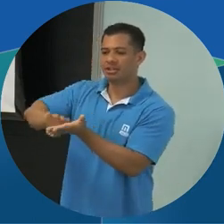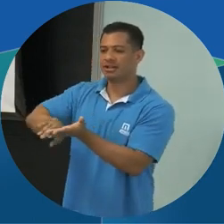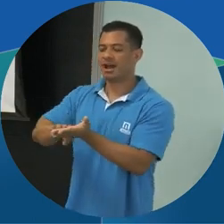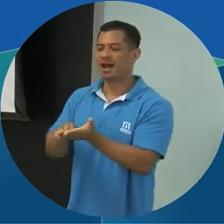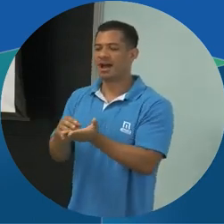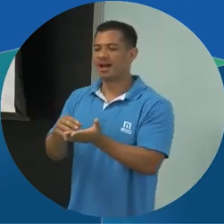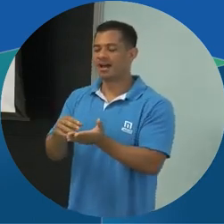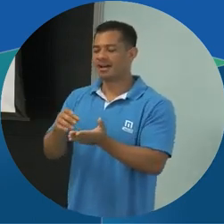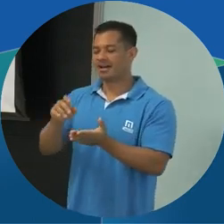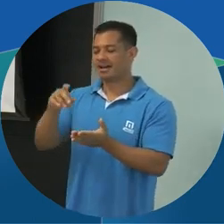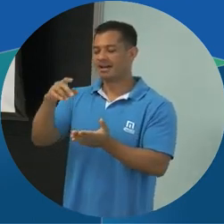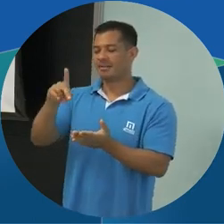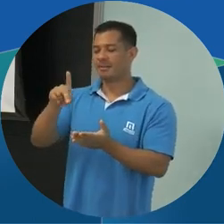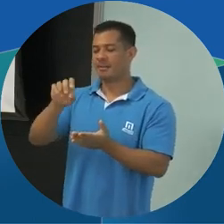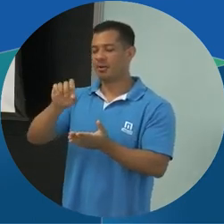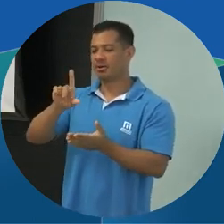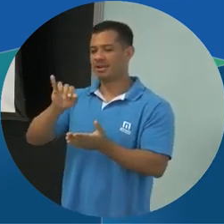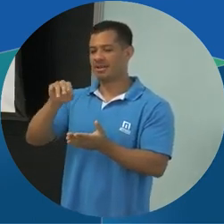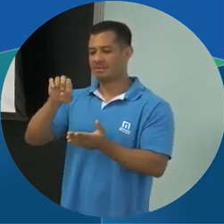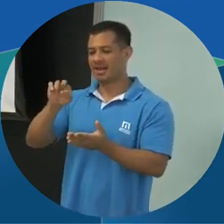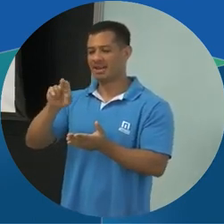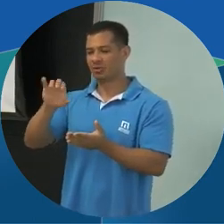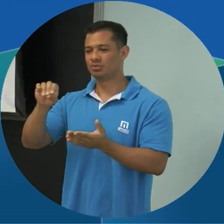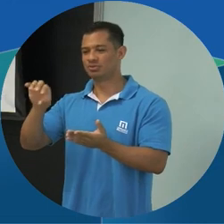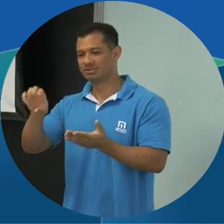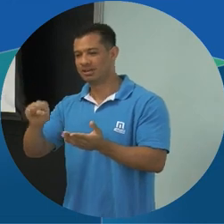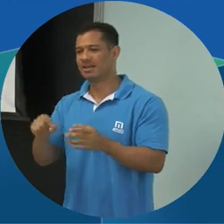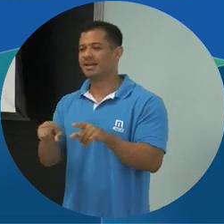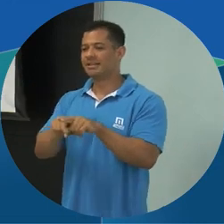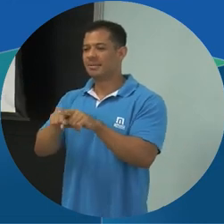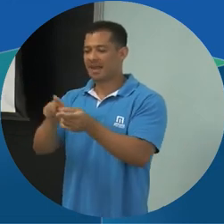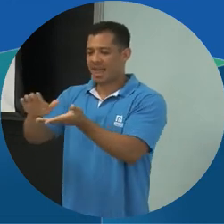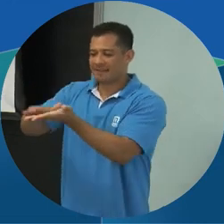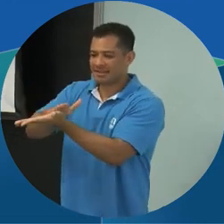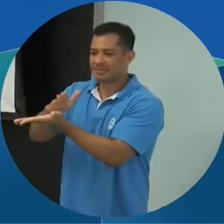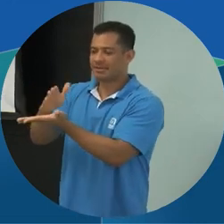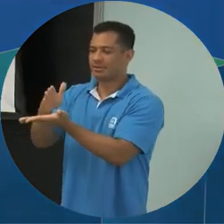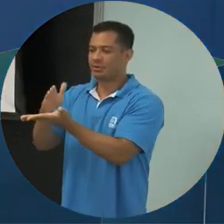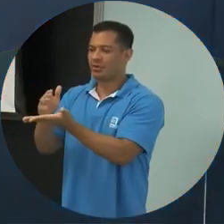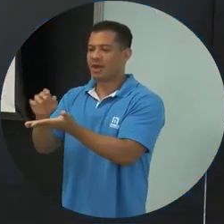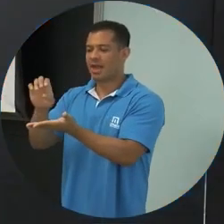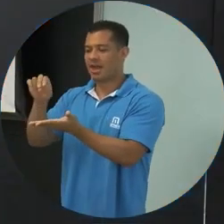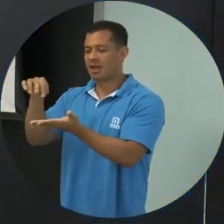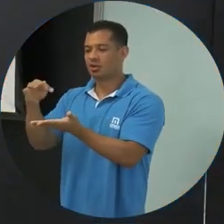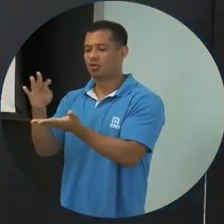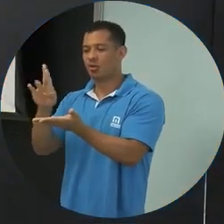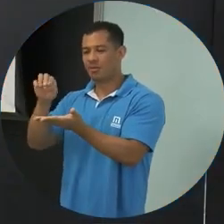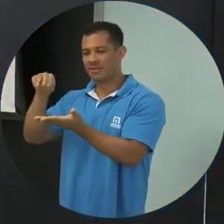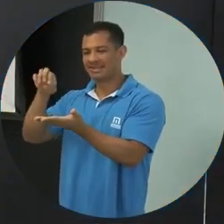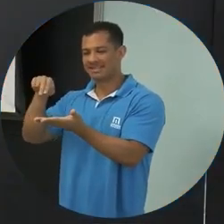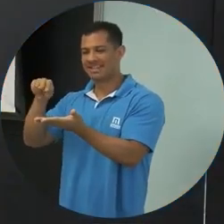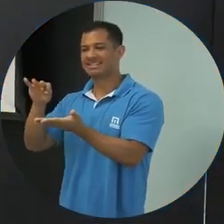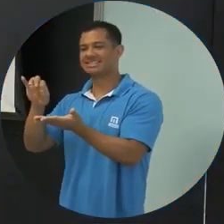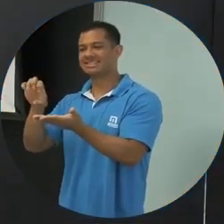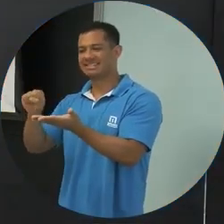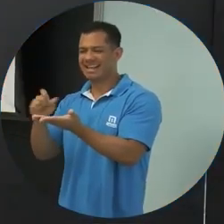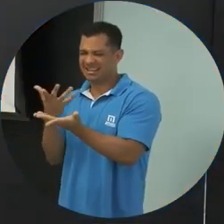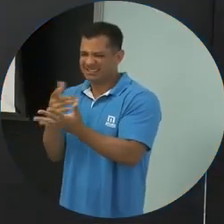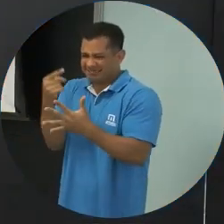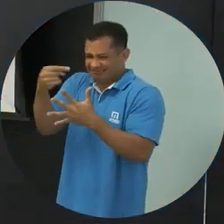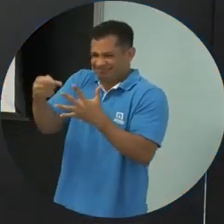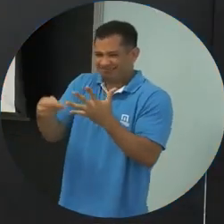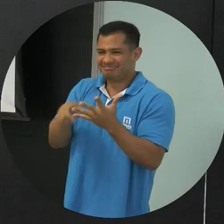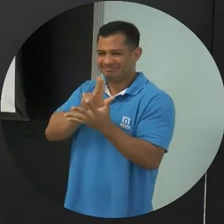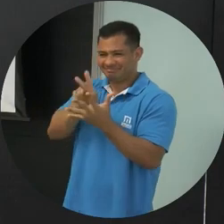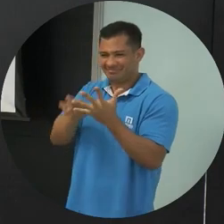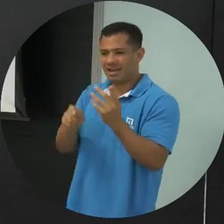poliméricos, eu posso fazer remoção de revestimentos intumescentes, ou seja, as opções são muitas. Tá?